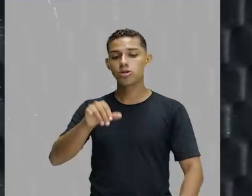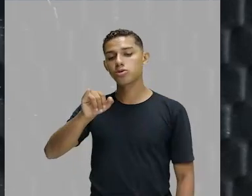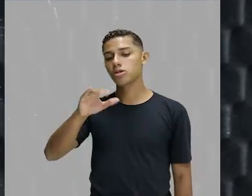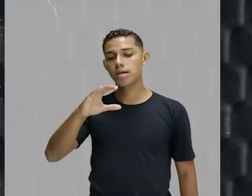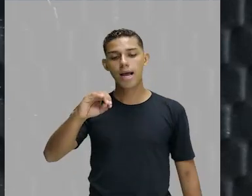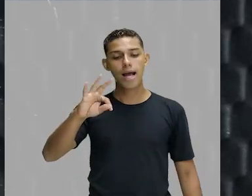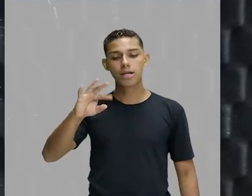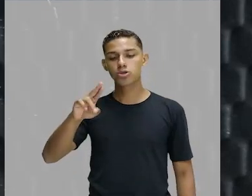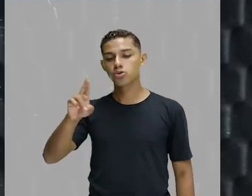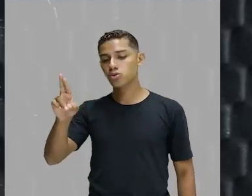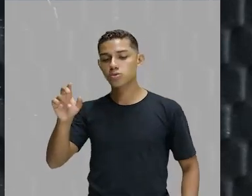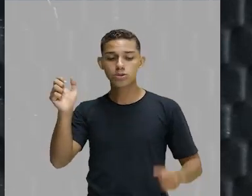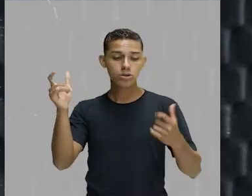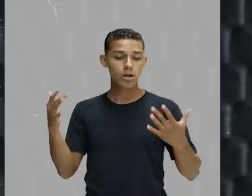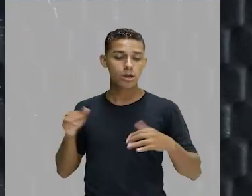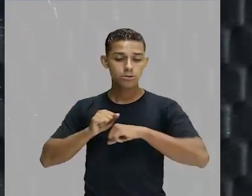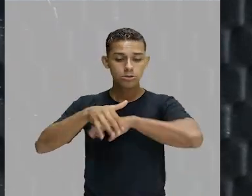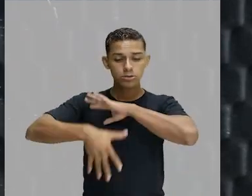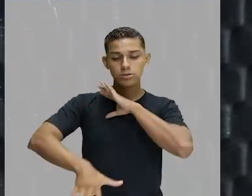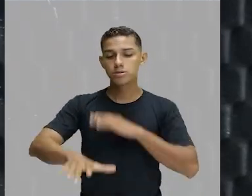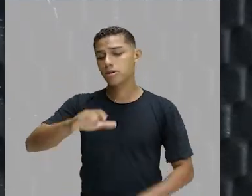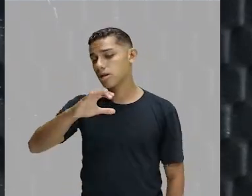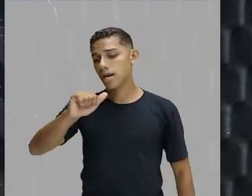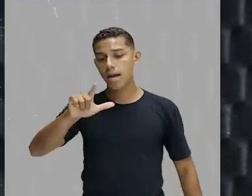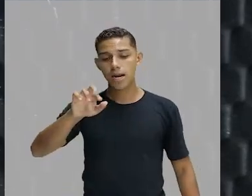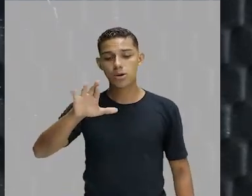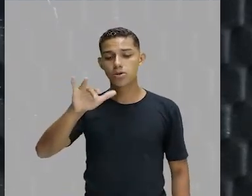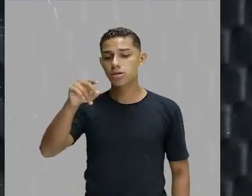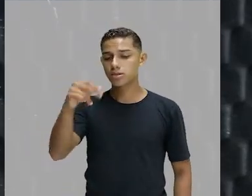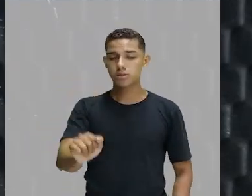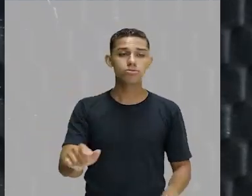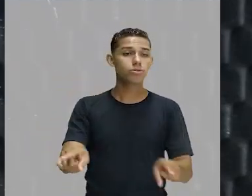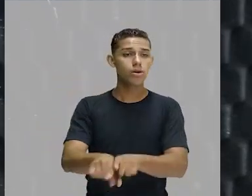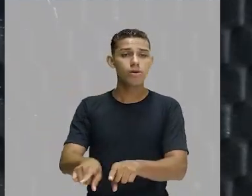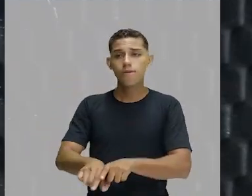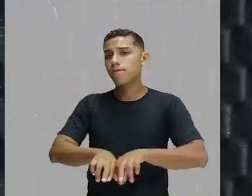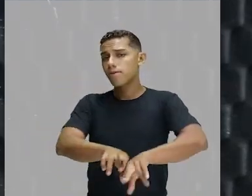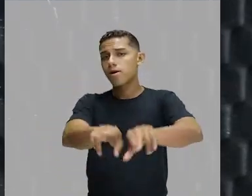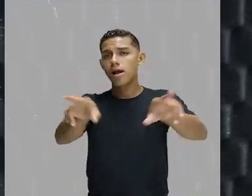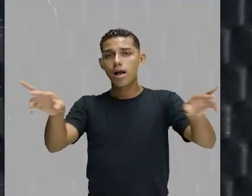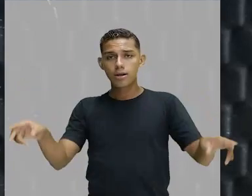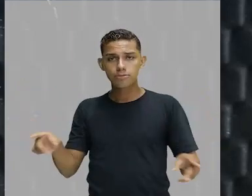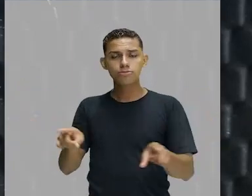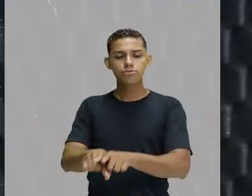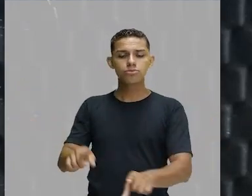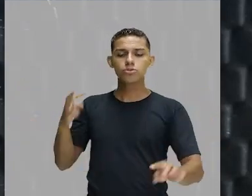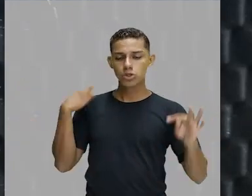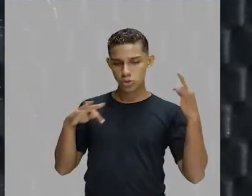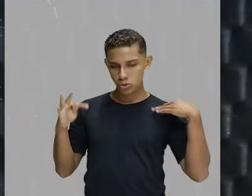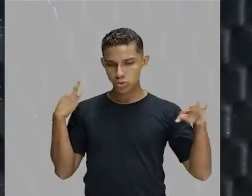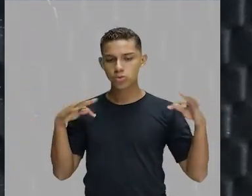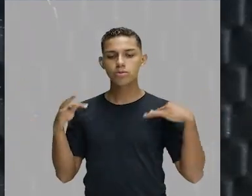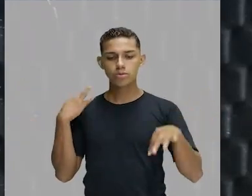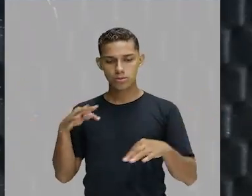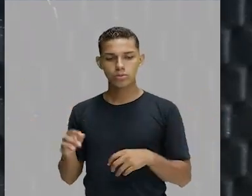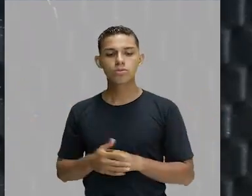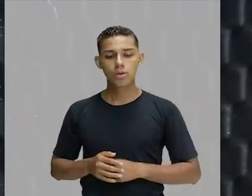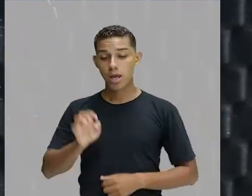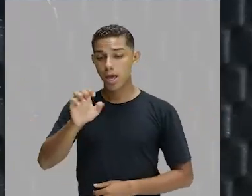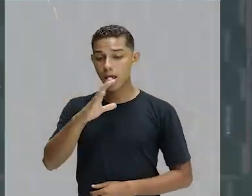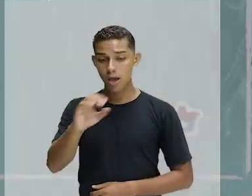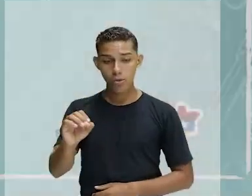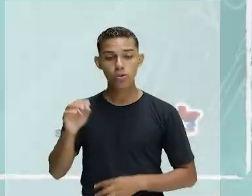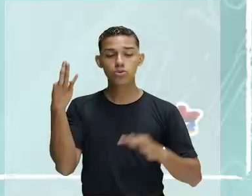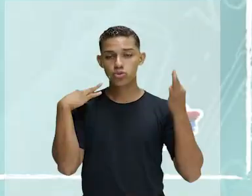de Carolina, né? Riachão e por aí vai. Então, nós temos uma vastidão desse turismo, desse